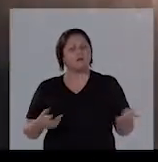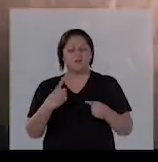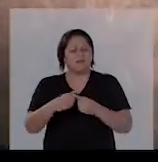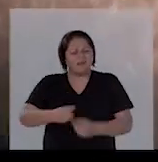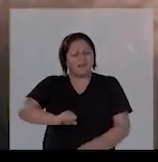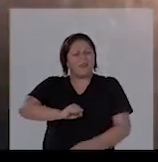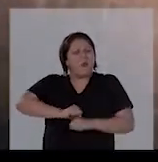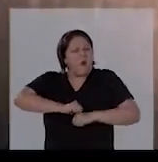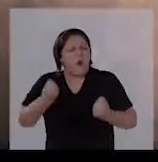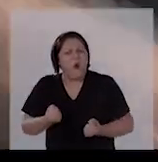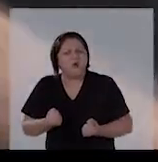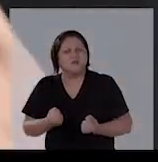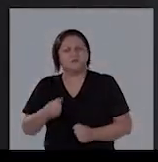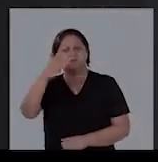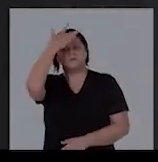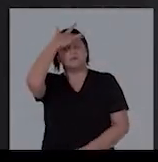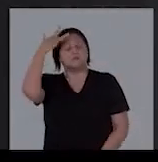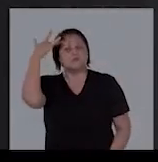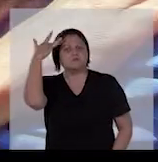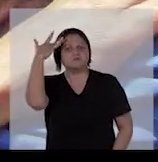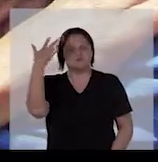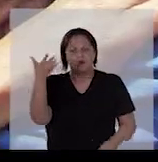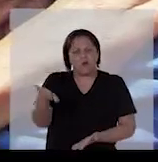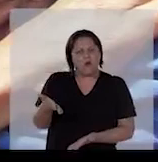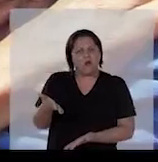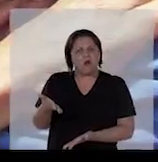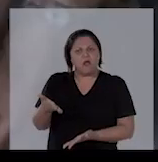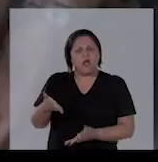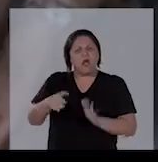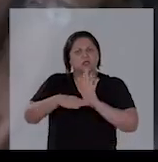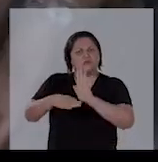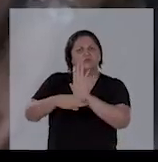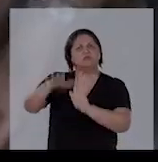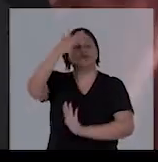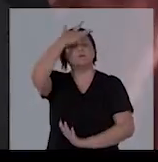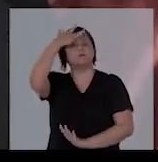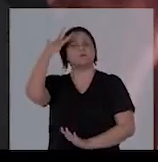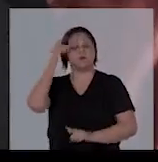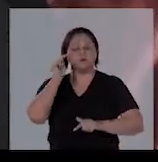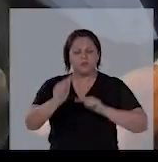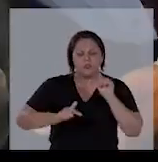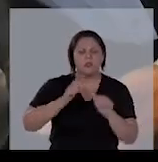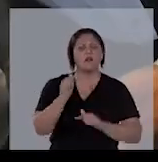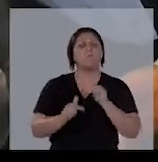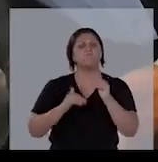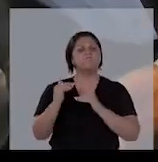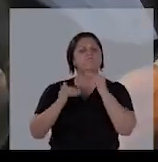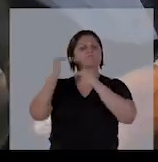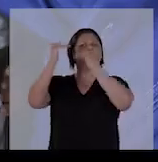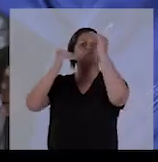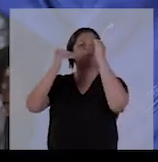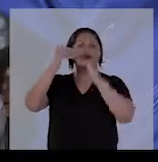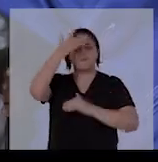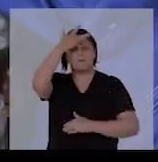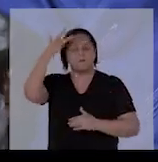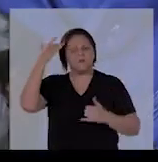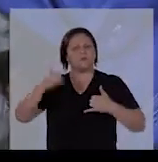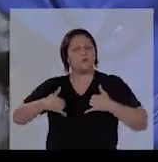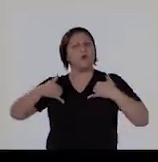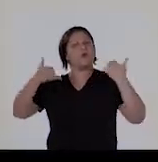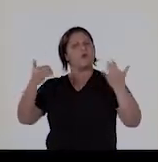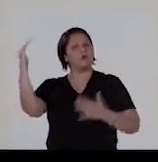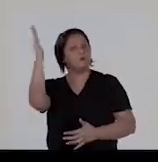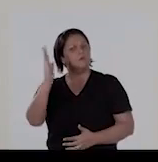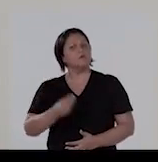fez pelo povo brasileiro o lula tiro 36 milhões de pessoas da pobreza e gerou mais de 22 milhões de